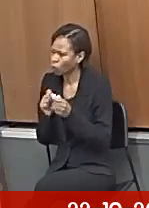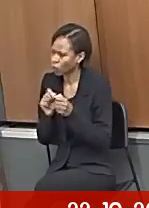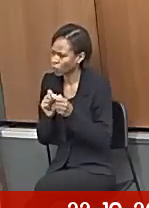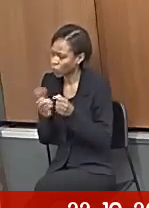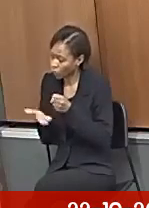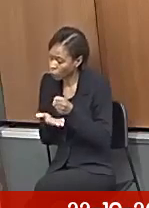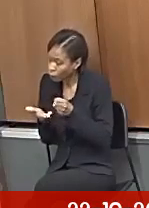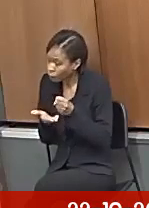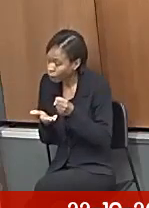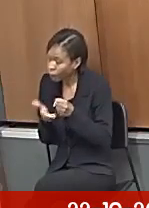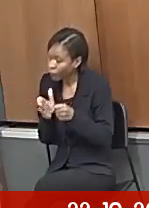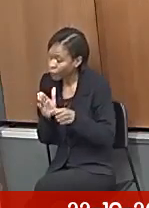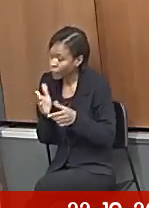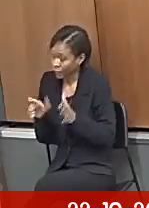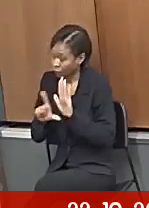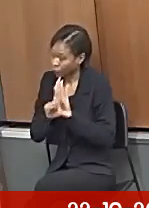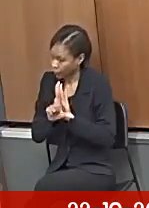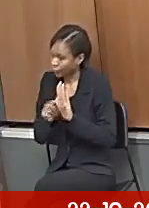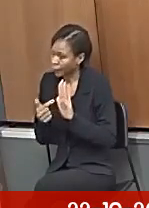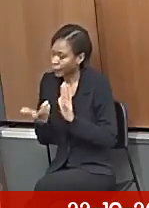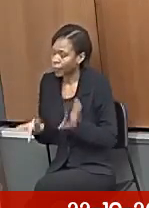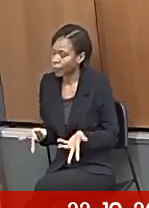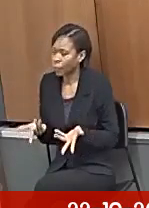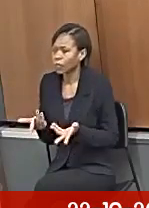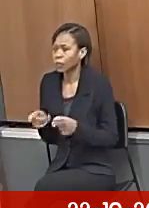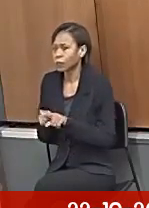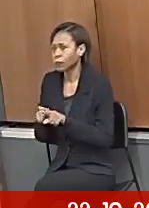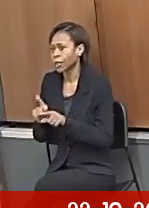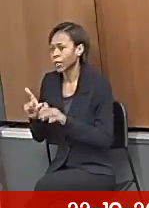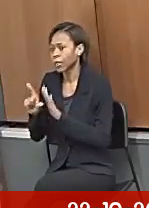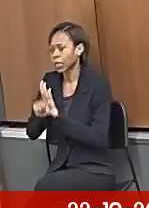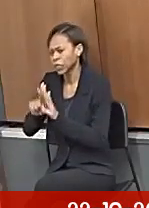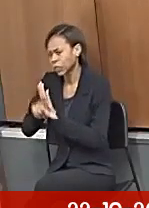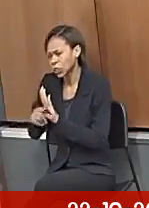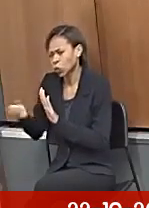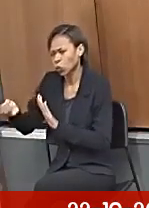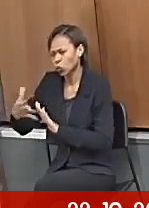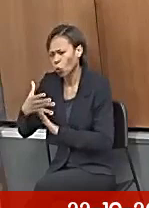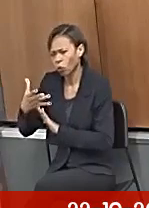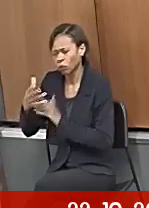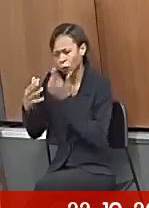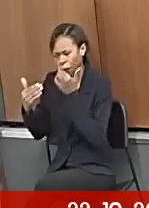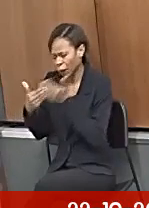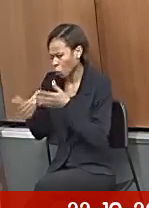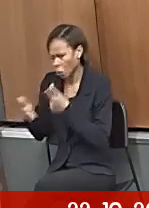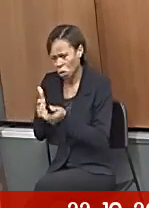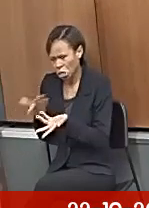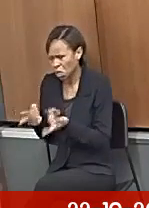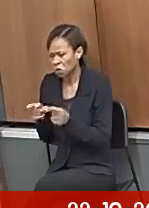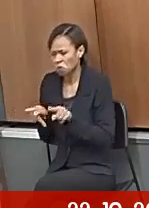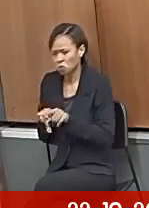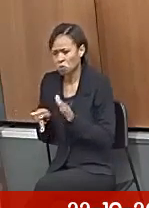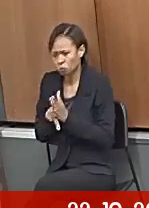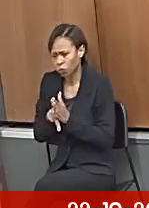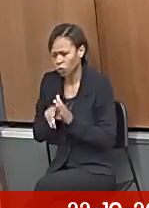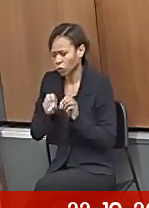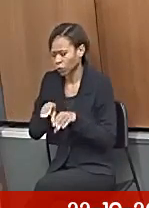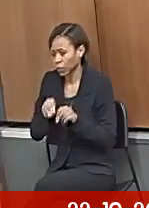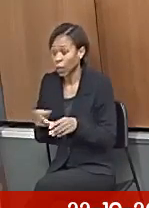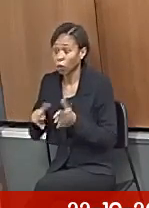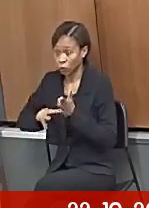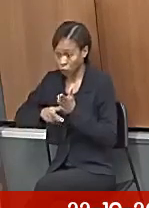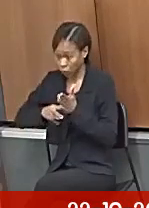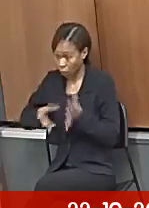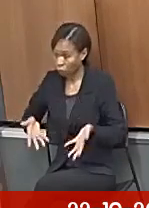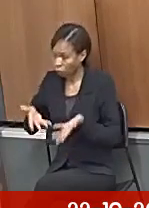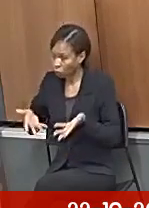leis. Com relação à legislação, toda a legislação nova, tudo ligado à educação, o sindicato